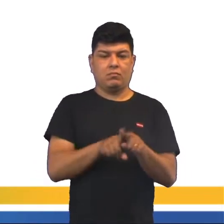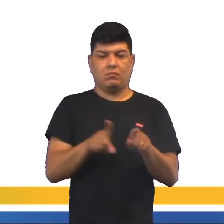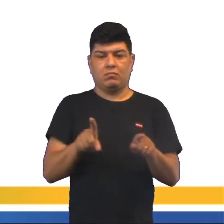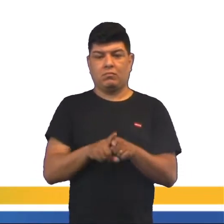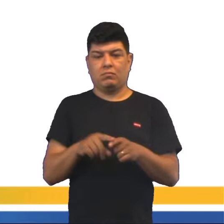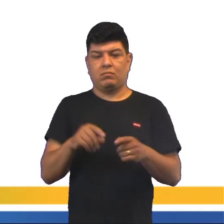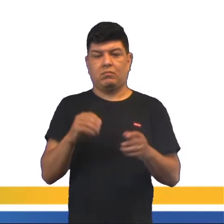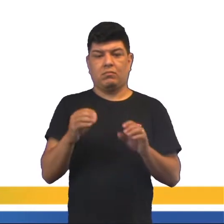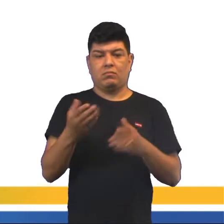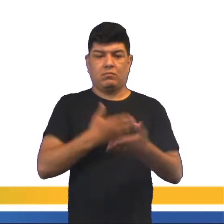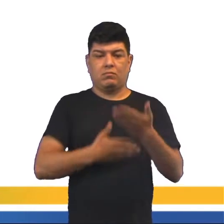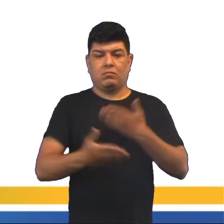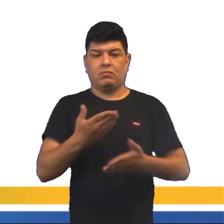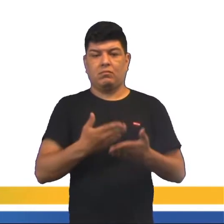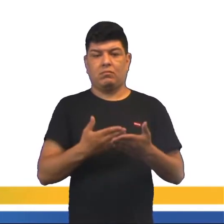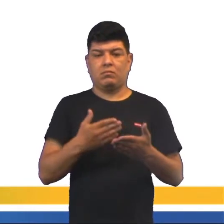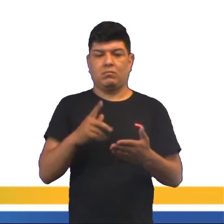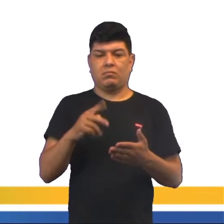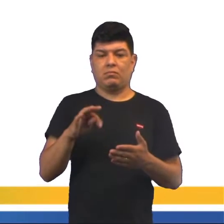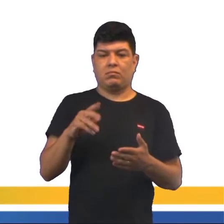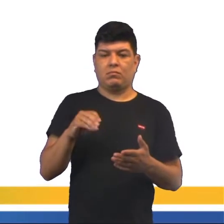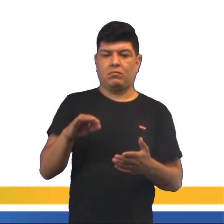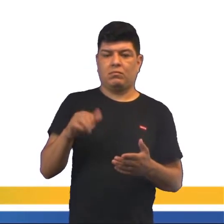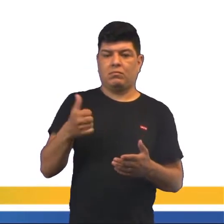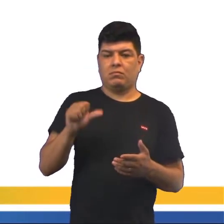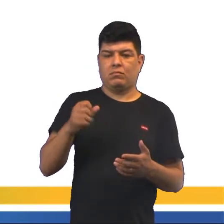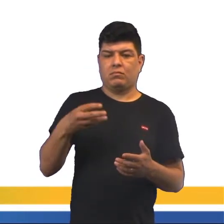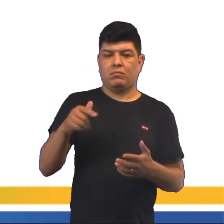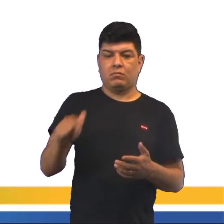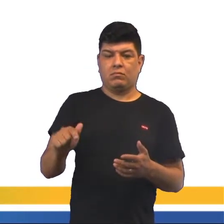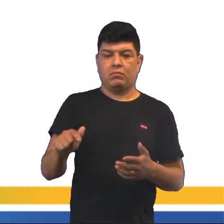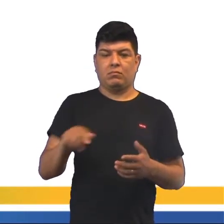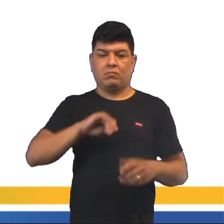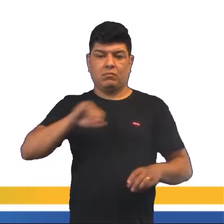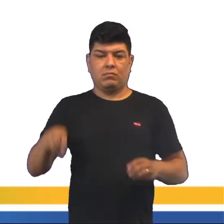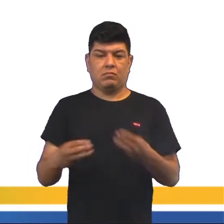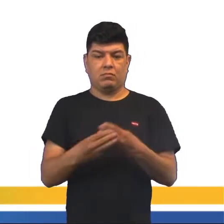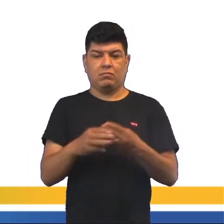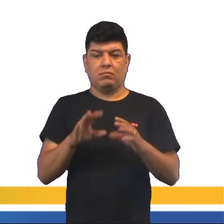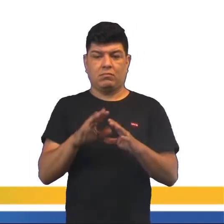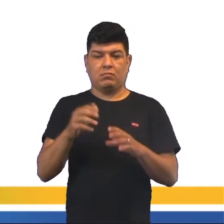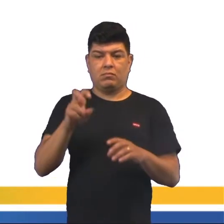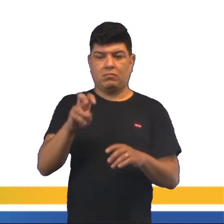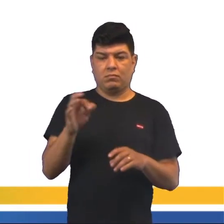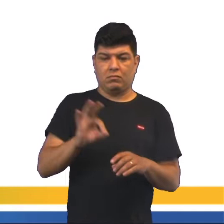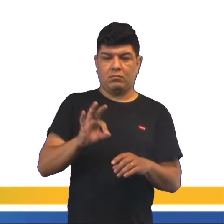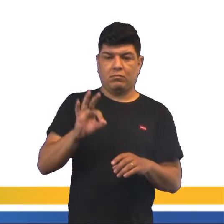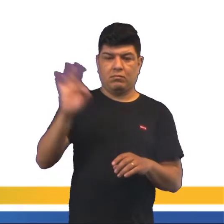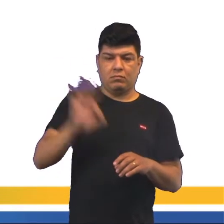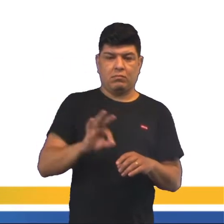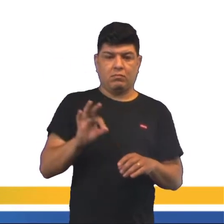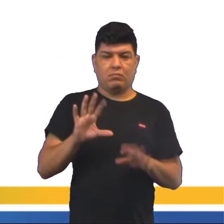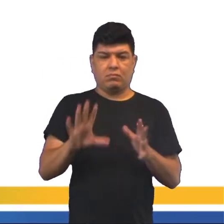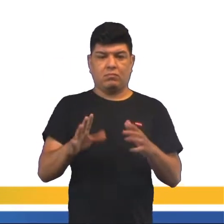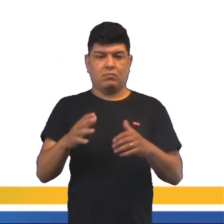Estados Unidos, Reino Unido e União Soviética, a Organização das Nações Unidas realizou a partilha da Palestina